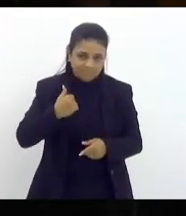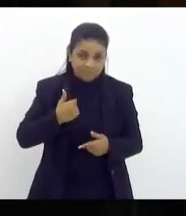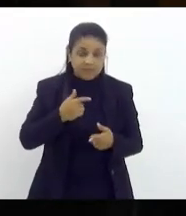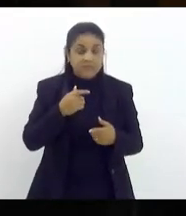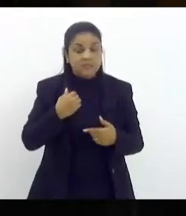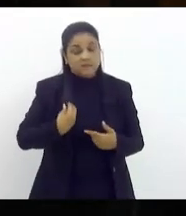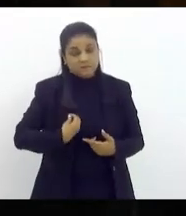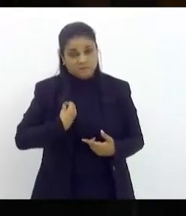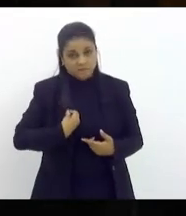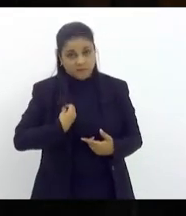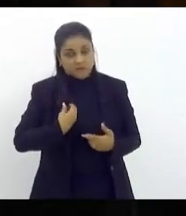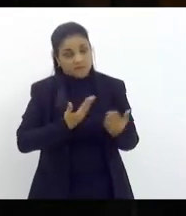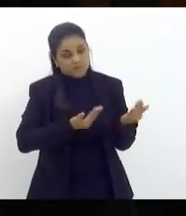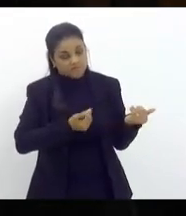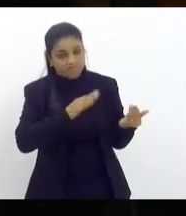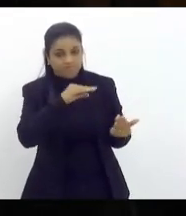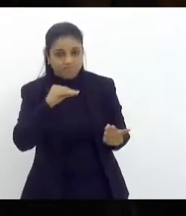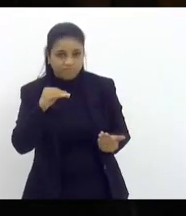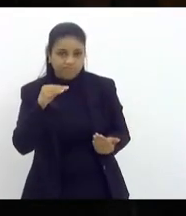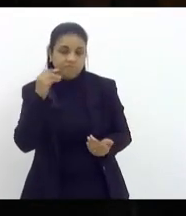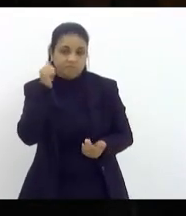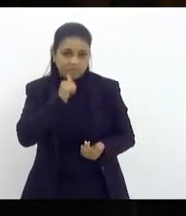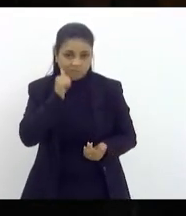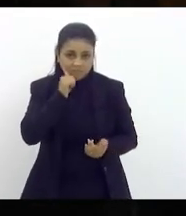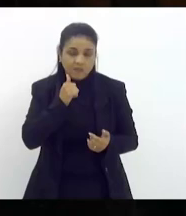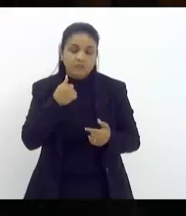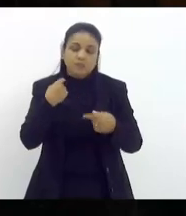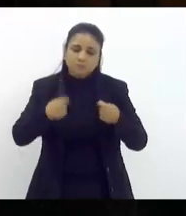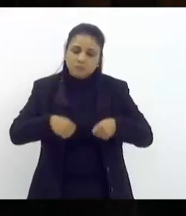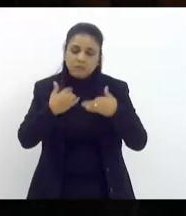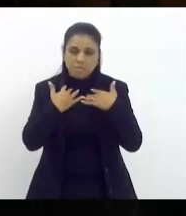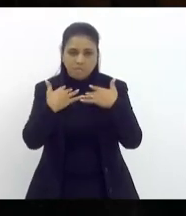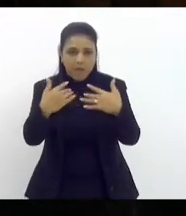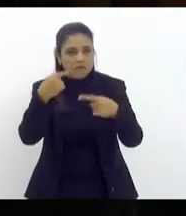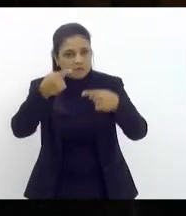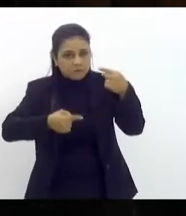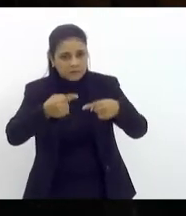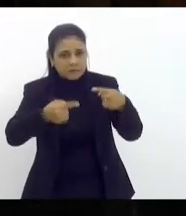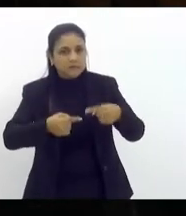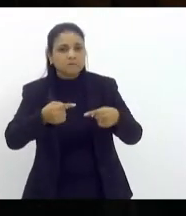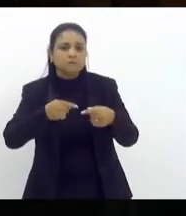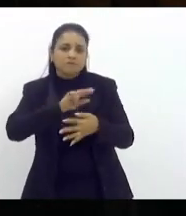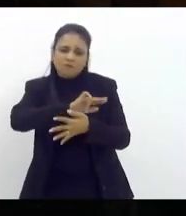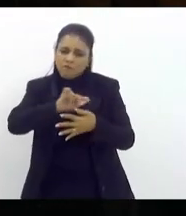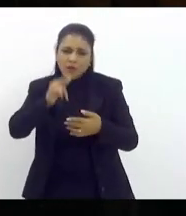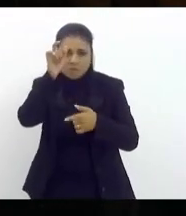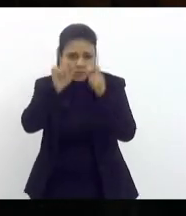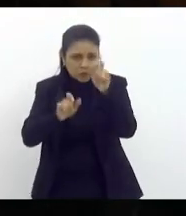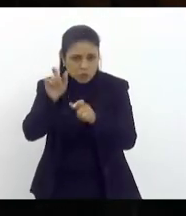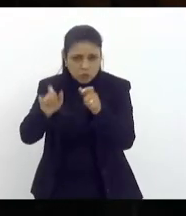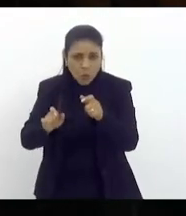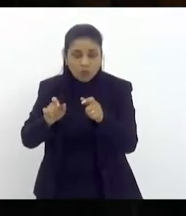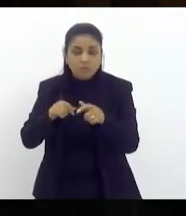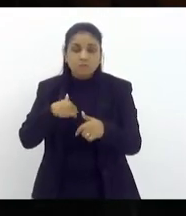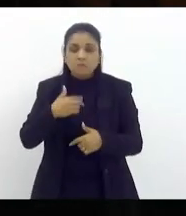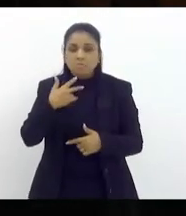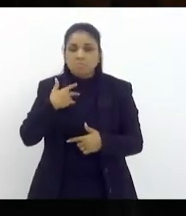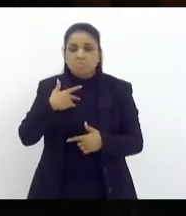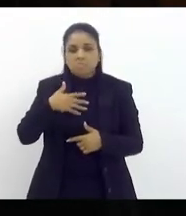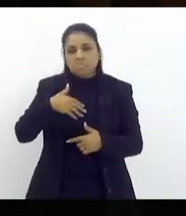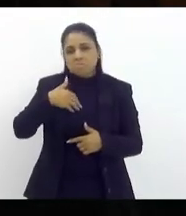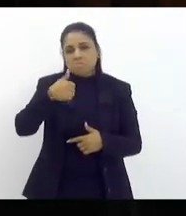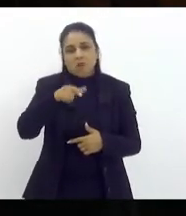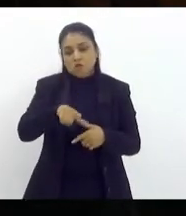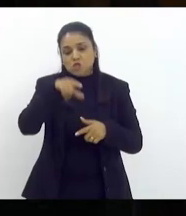esse é um debate que a gente precisa tratar porque a gente sabe que tem muita gente nessa sociedade que a preferia jogar uma bomba dentro